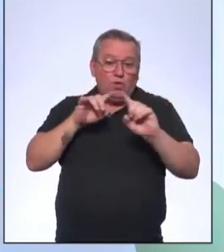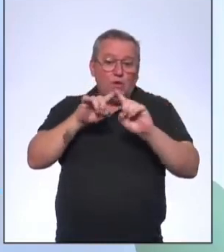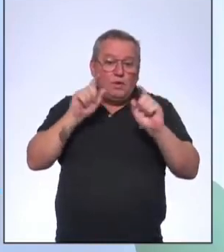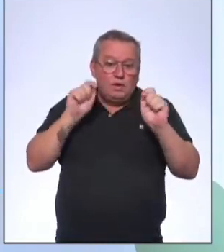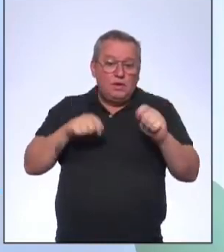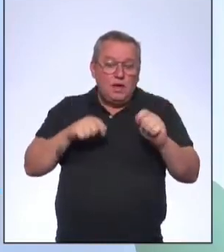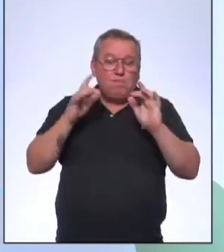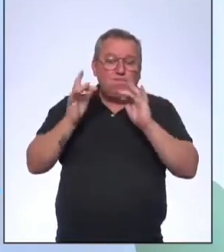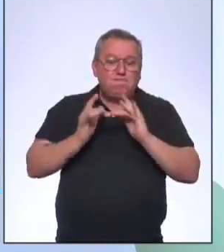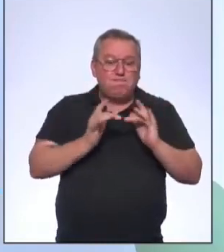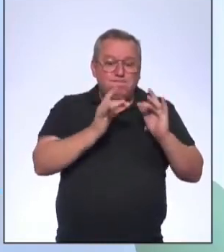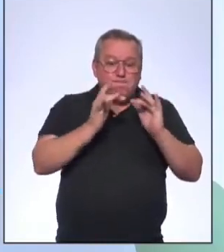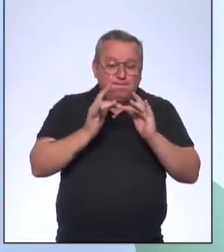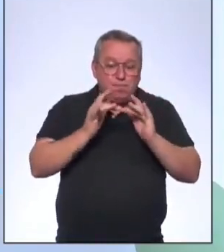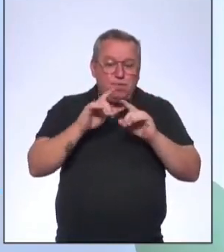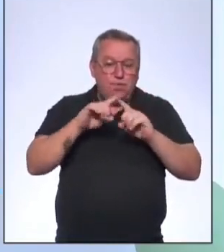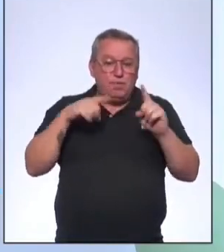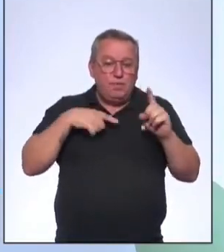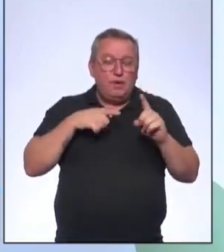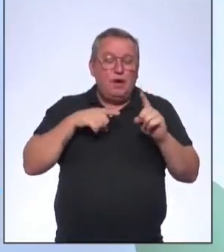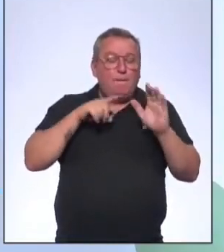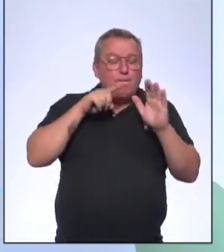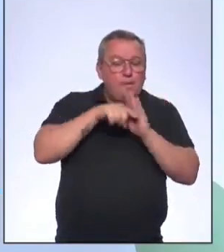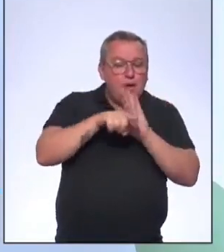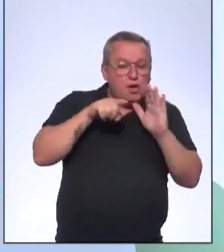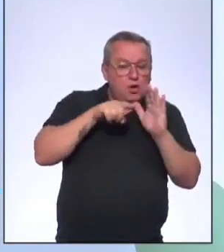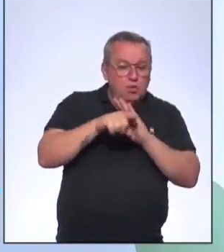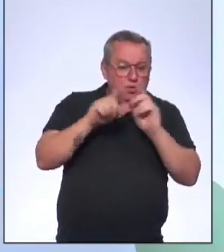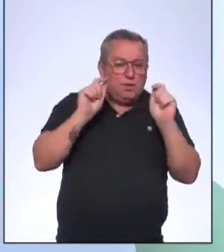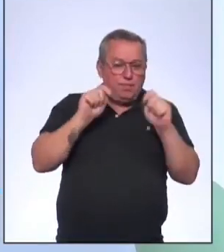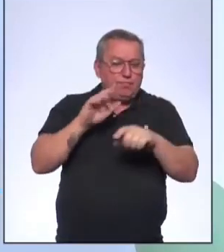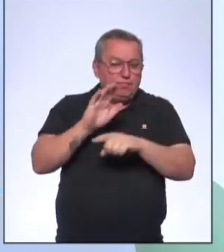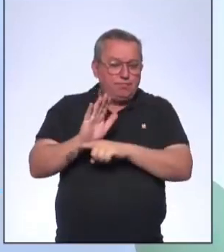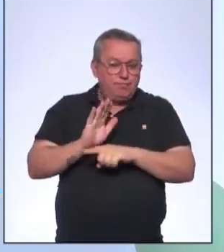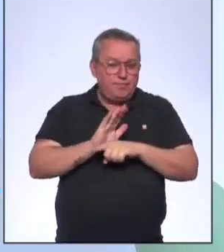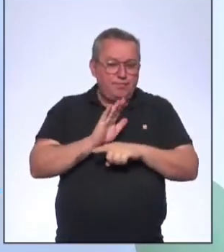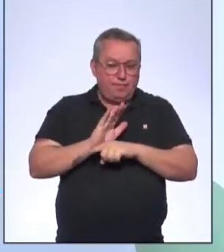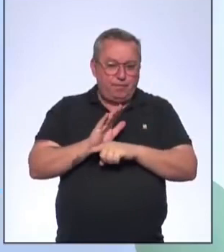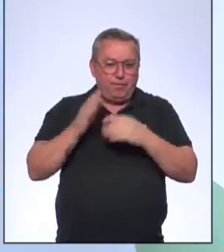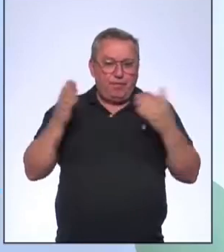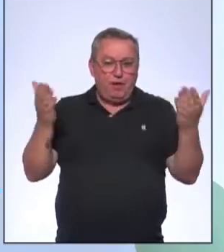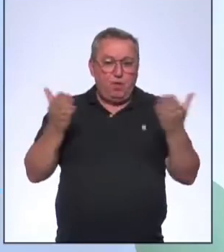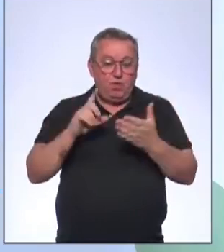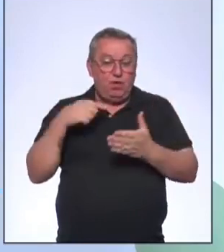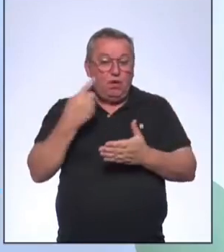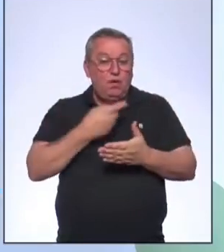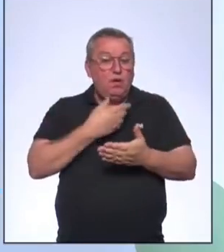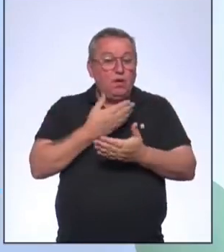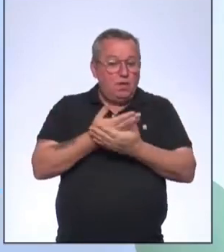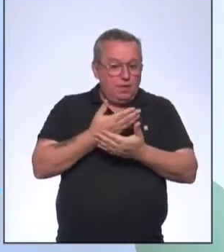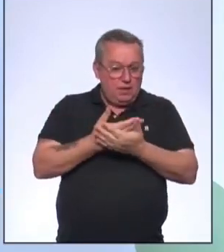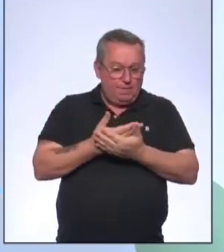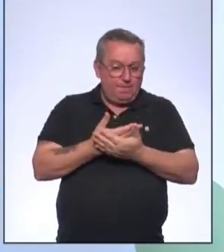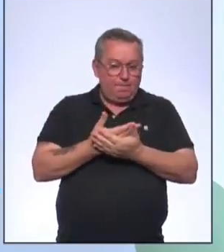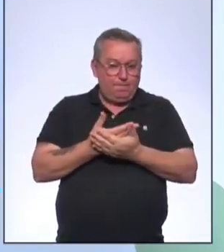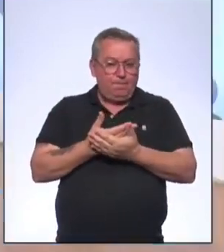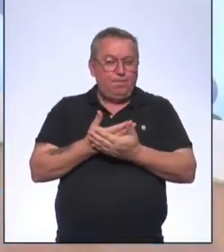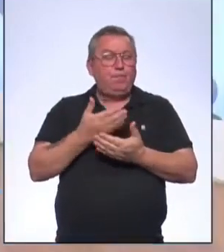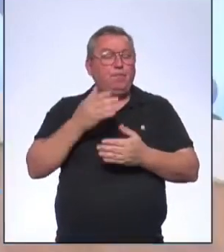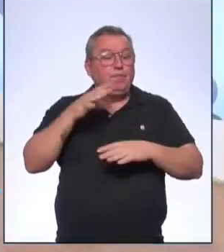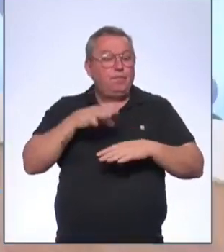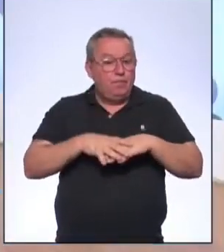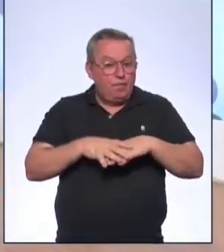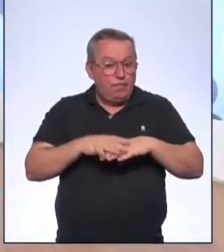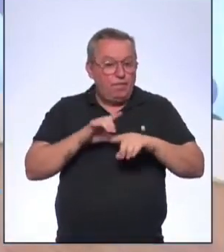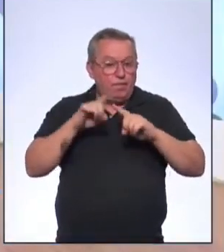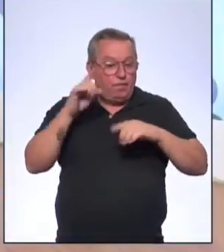ajudar a tirar e aprofundar um pouco mais esse conhecimento que nós estamos trabalhando nas nossas aulas. Não é isso, Osmar? É isso aí.